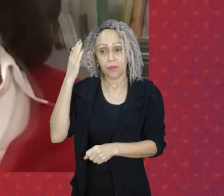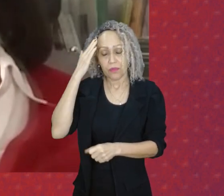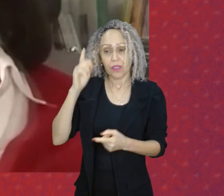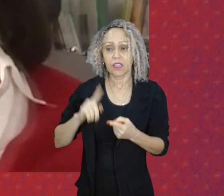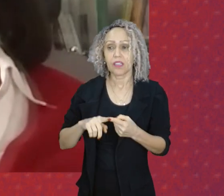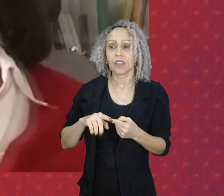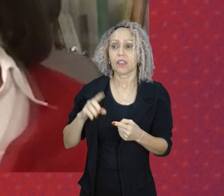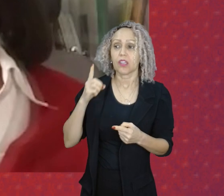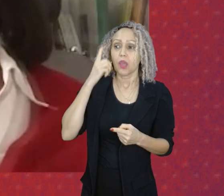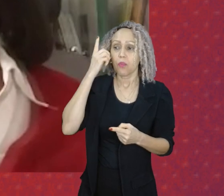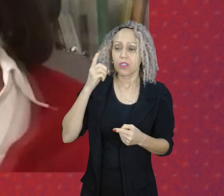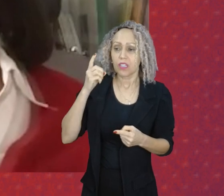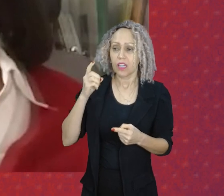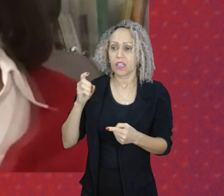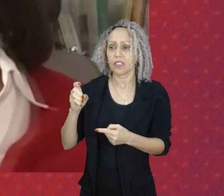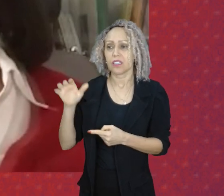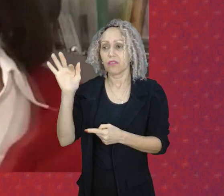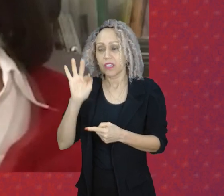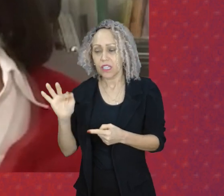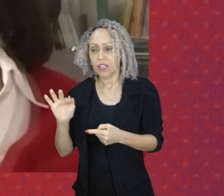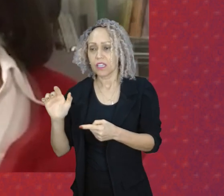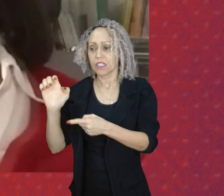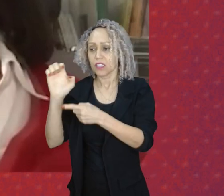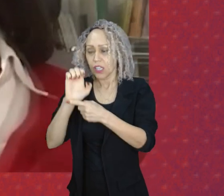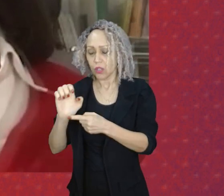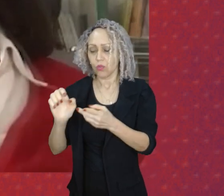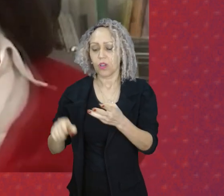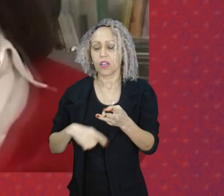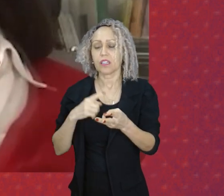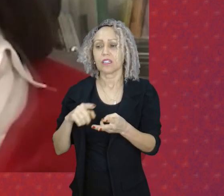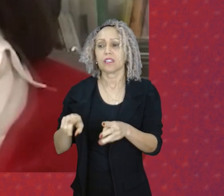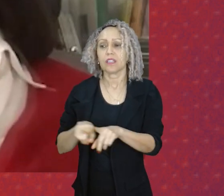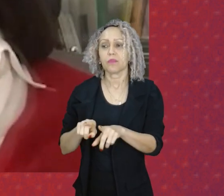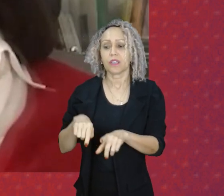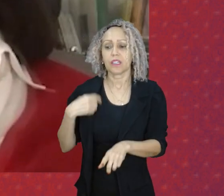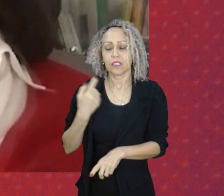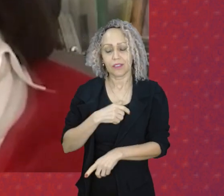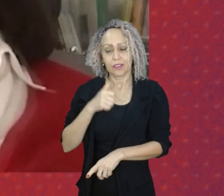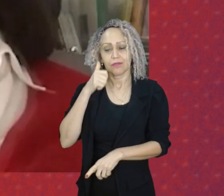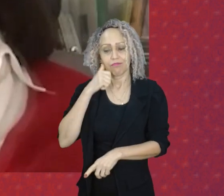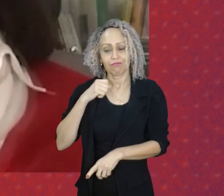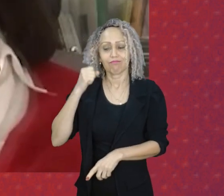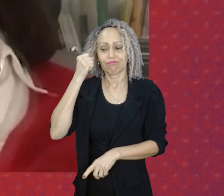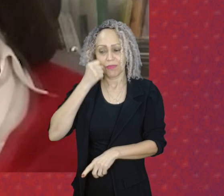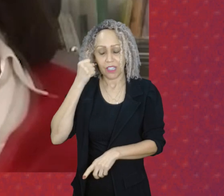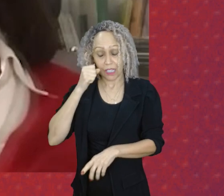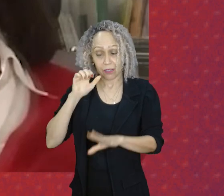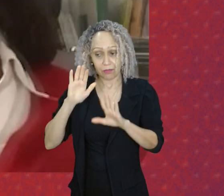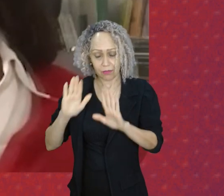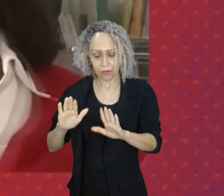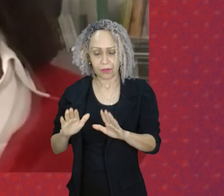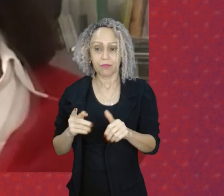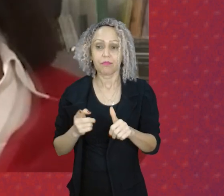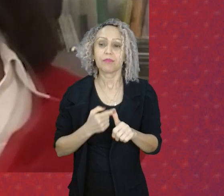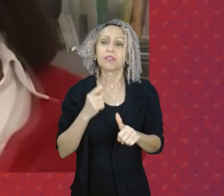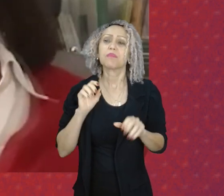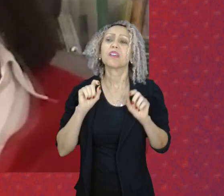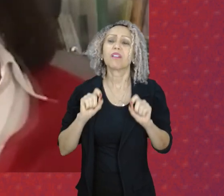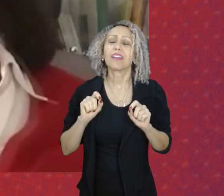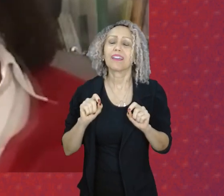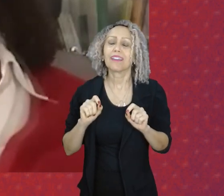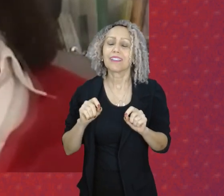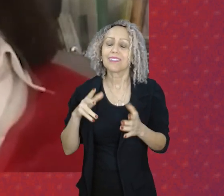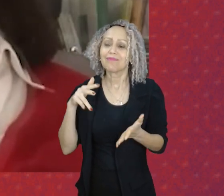federais e às nossas senadoras. Bom, a primeira coisa que eu quero destacar com muita